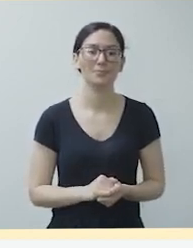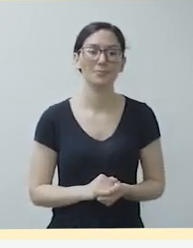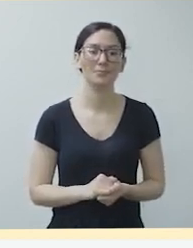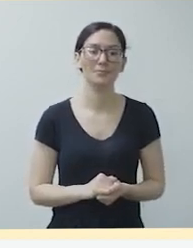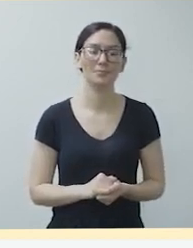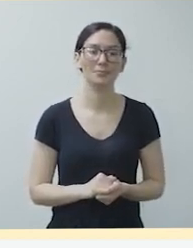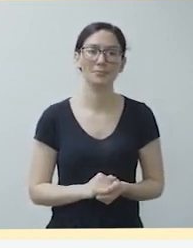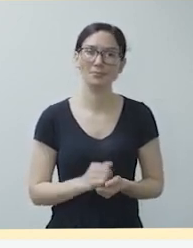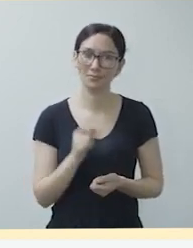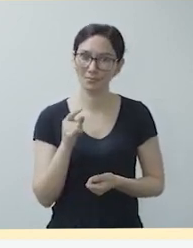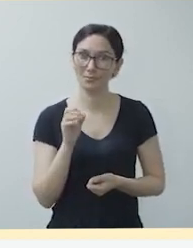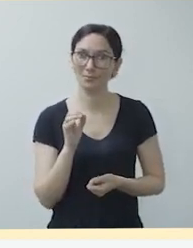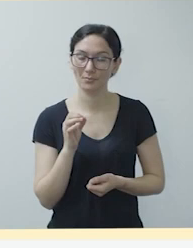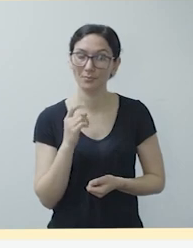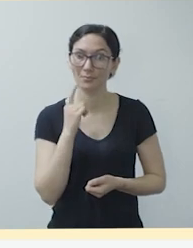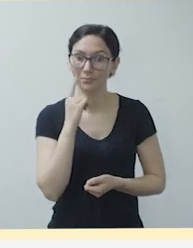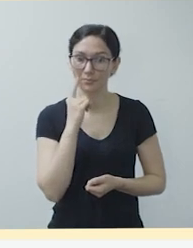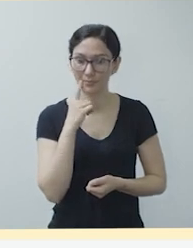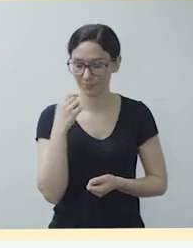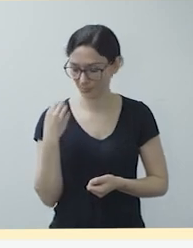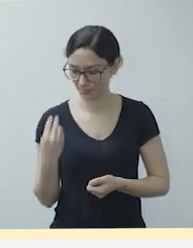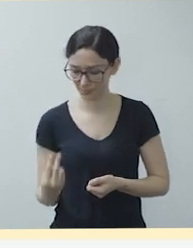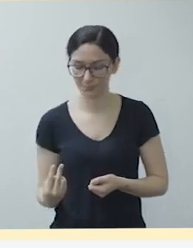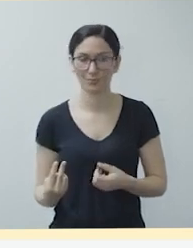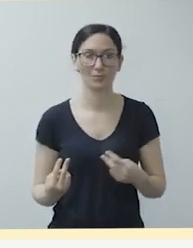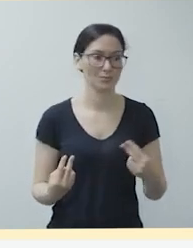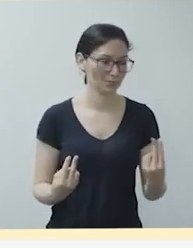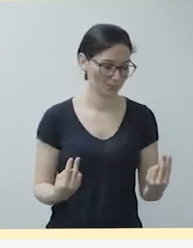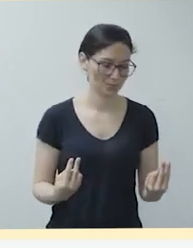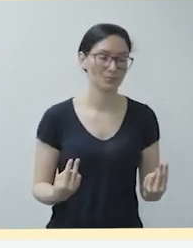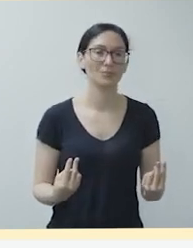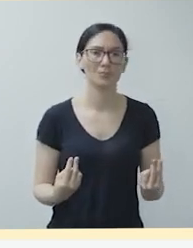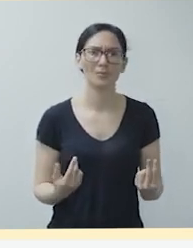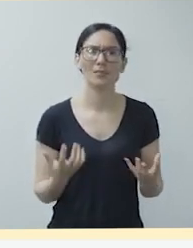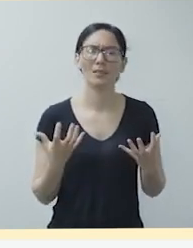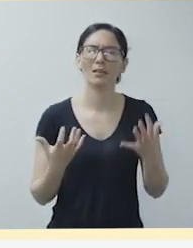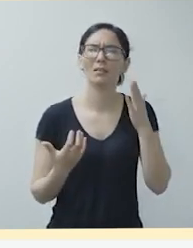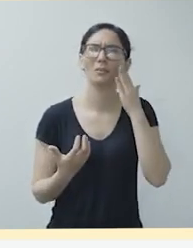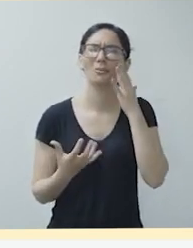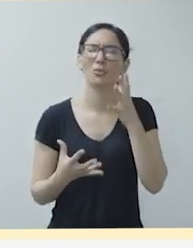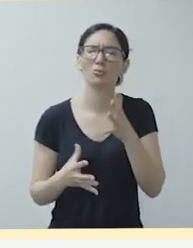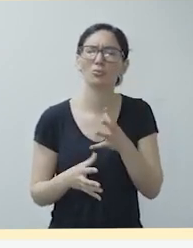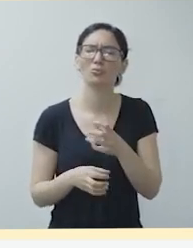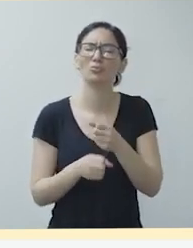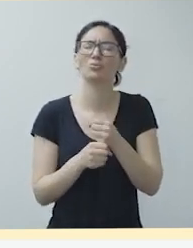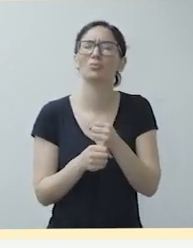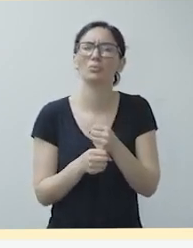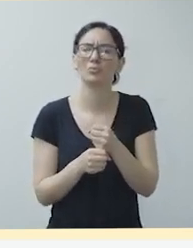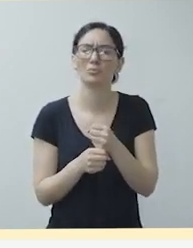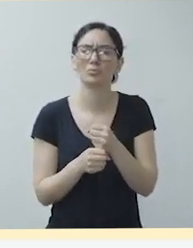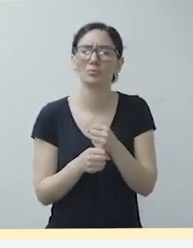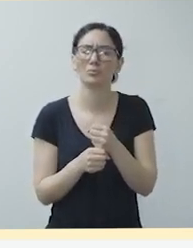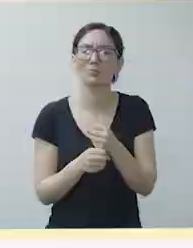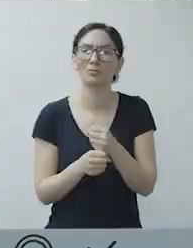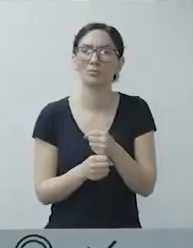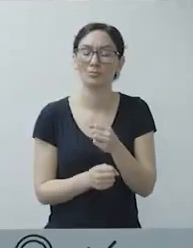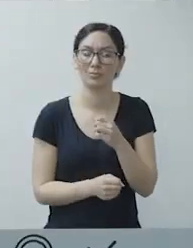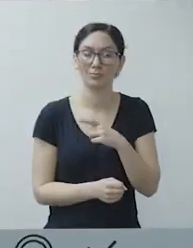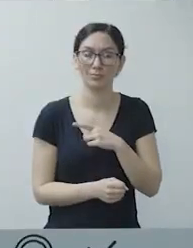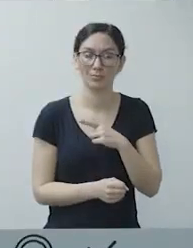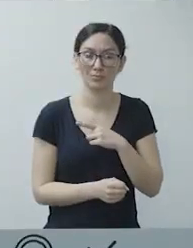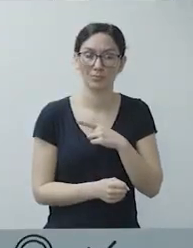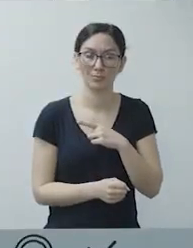Estão aí junto comigo? Dois passarinhos. E eu quero saber o total de passarinhos. Então, eu sei que nós